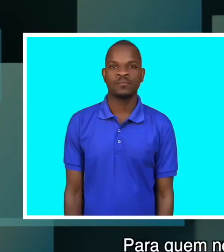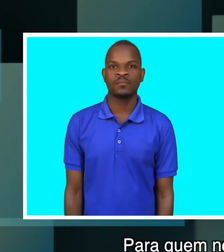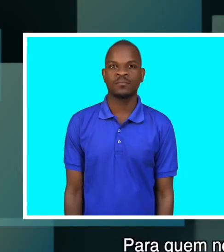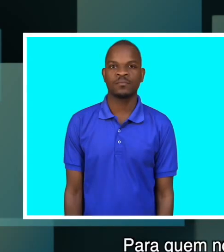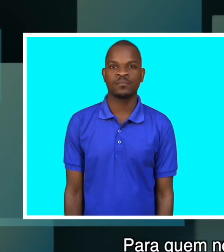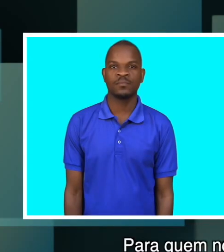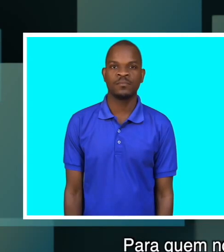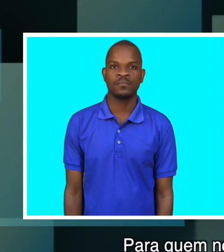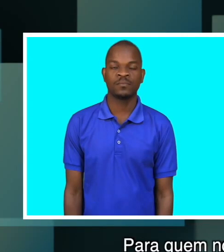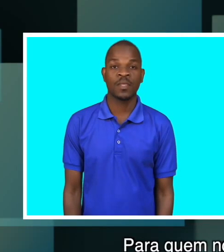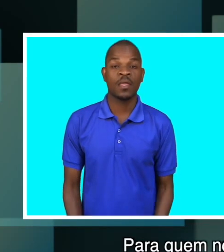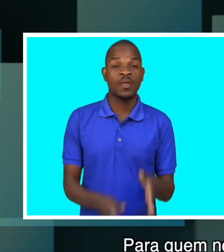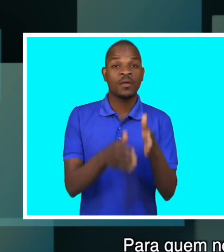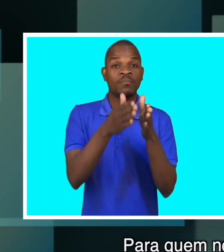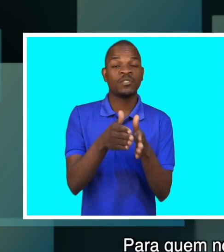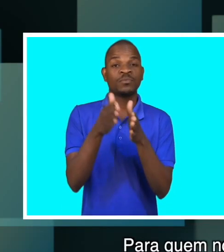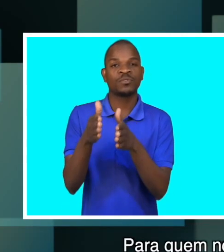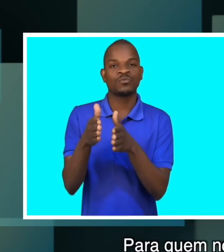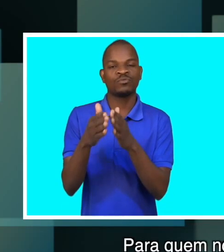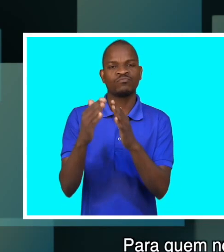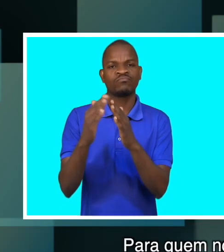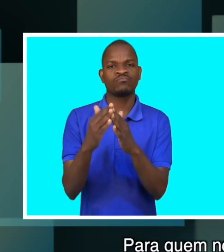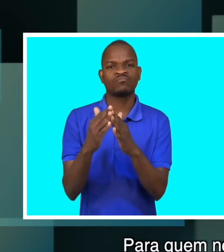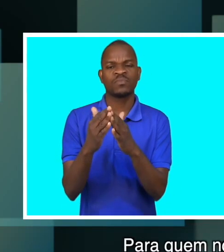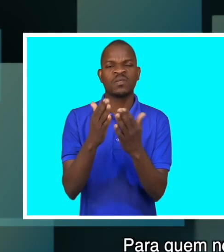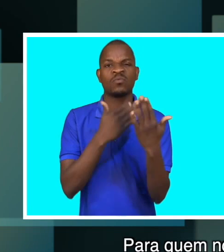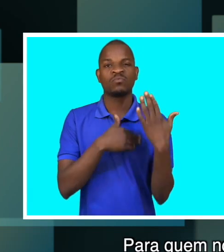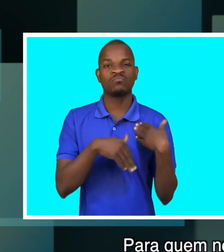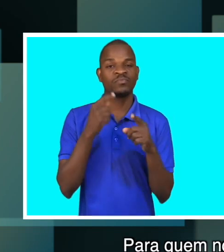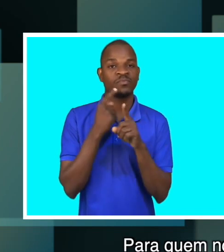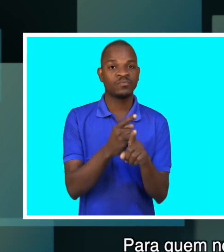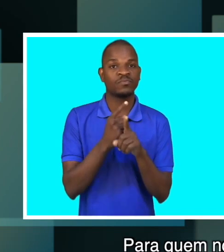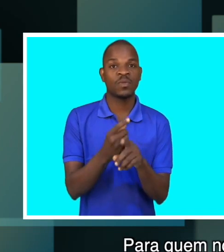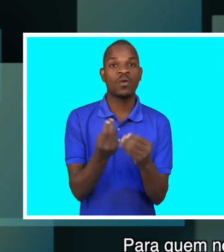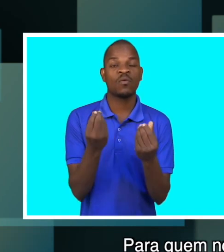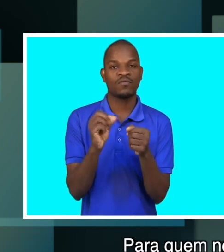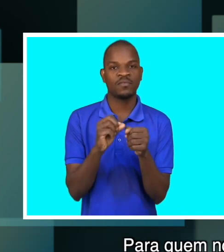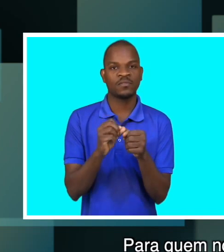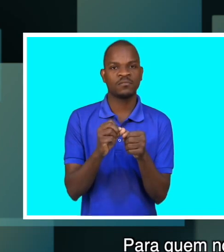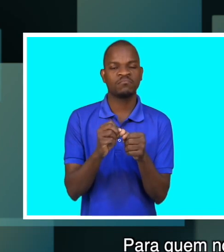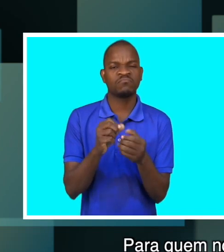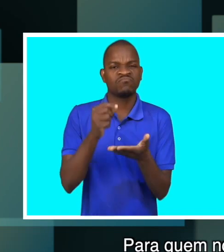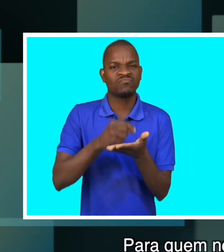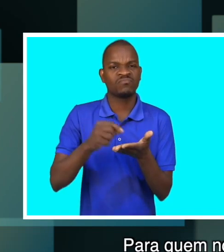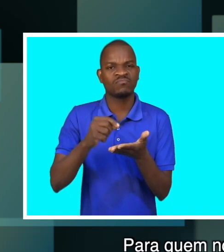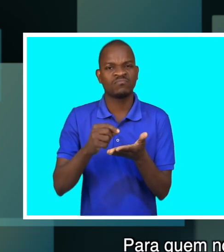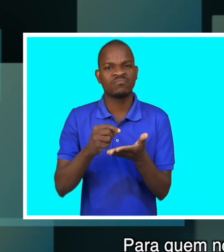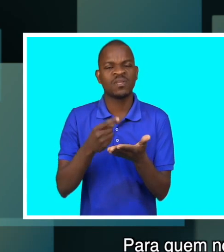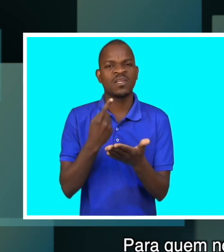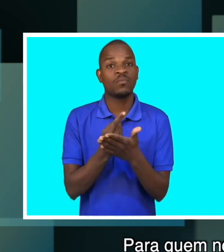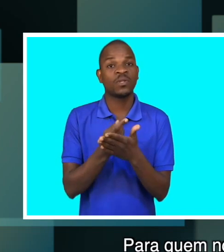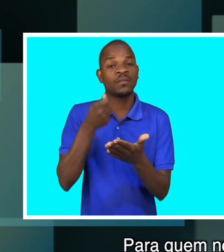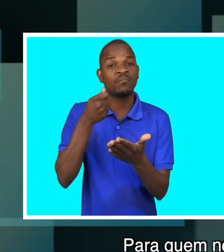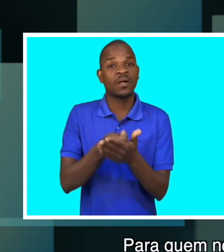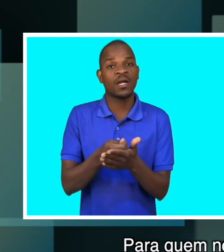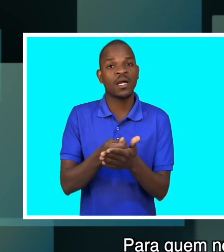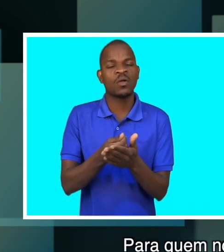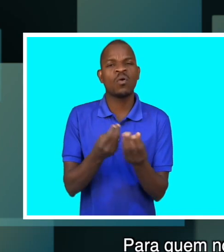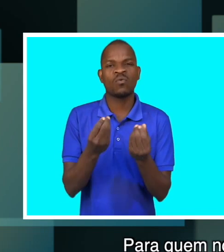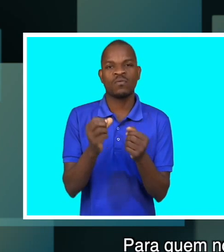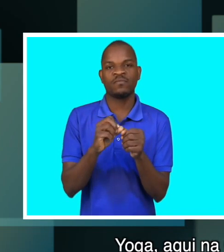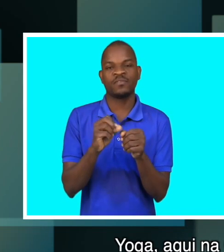Para quem está nos acompanhando neste momento Como é que pode fazer? Há uma inscrição? Há um pagamento? Como é que pode fazer para chegar a ter que